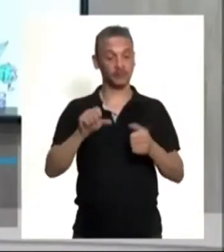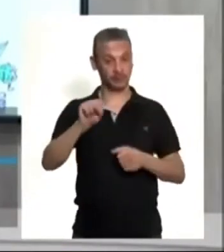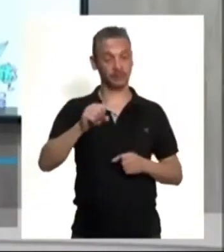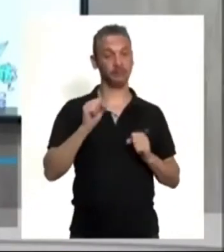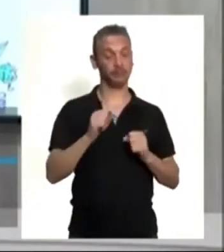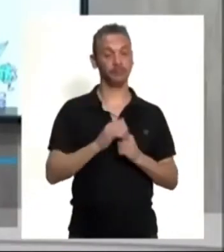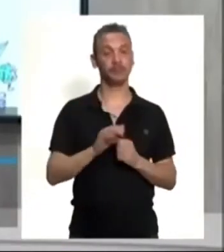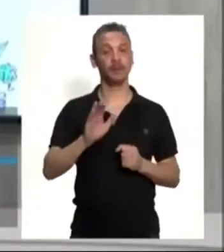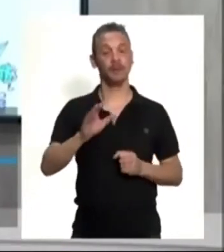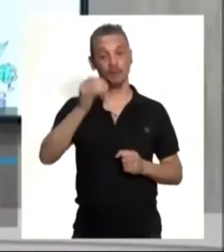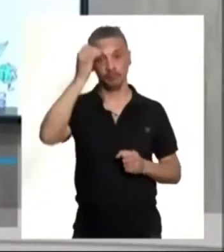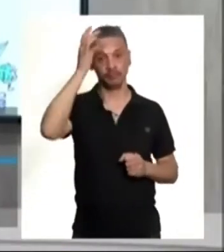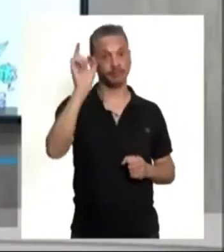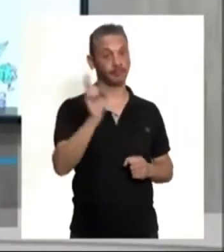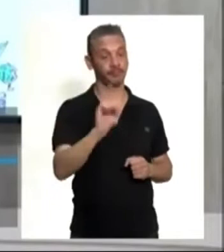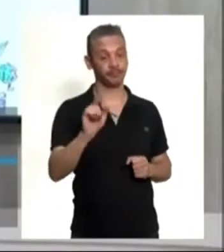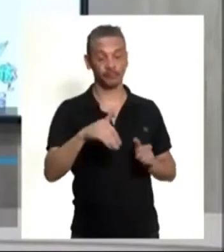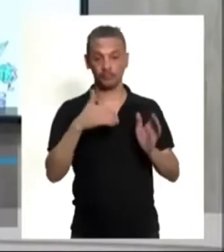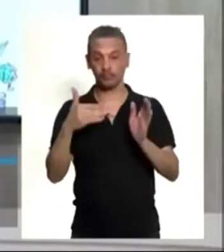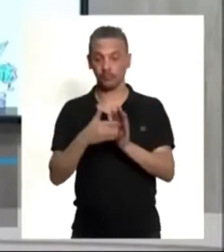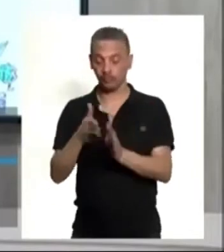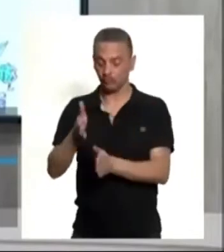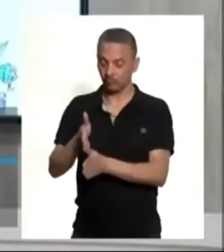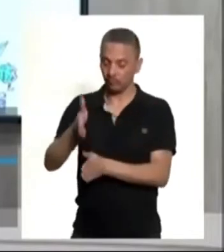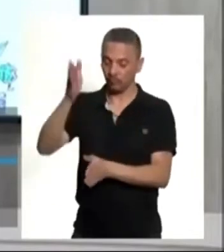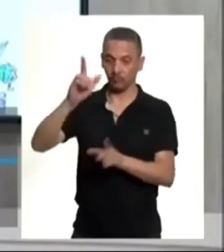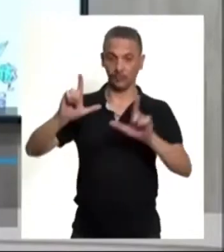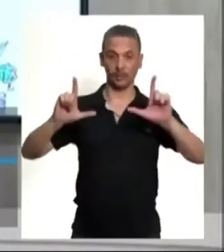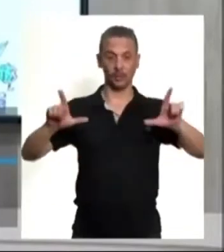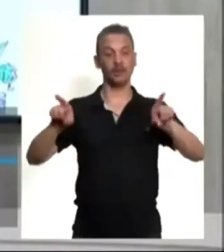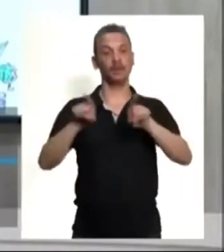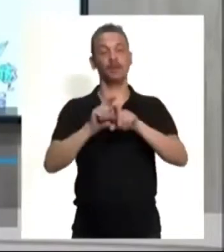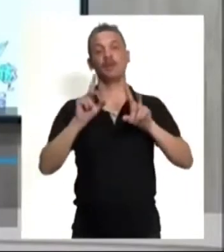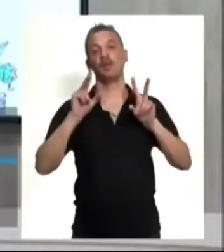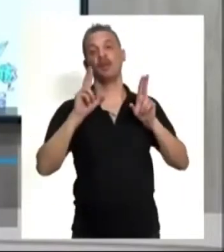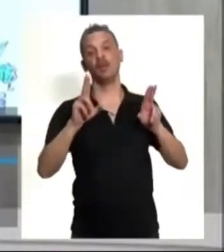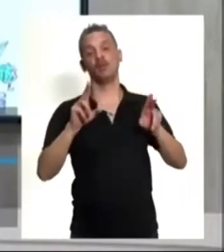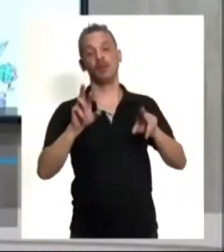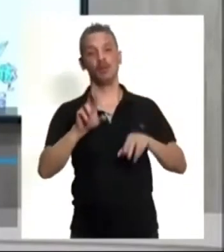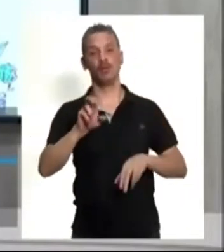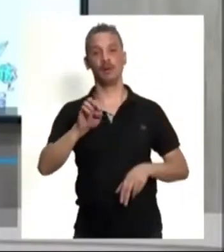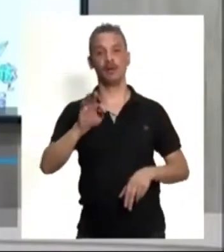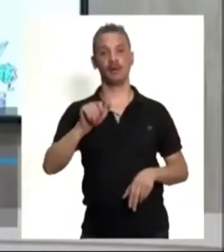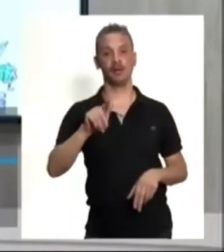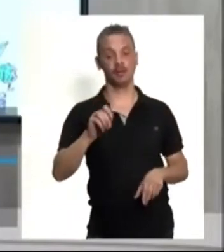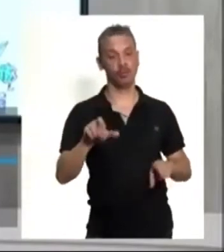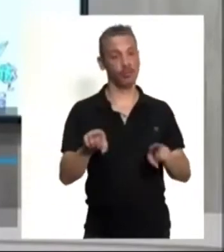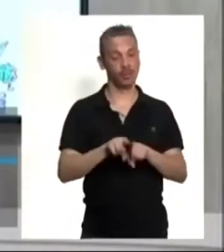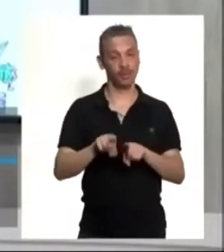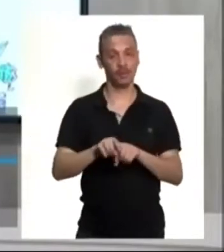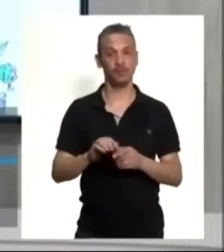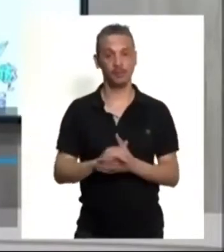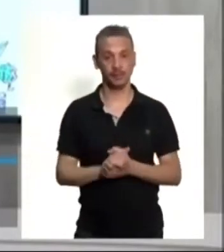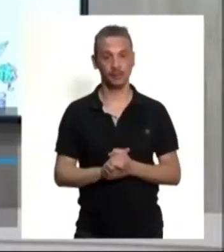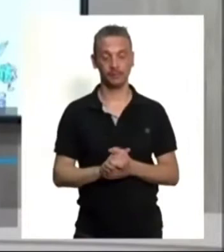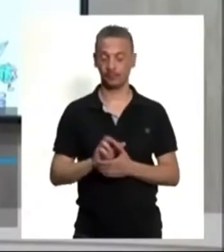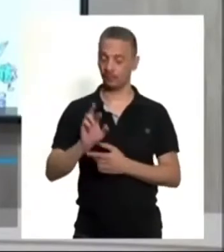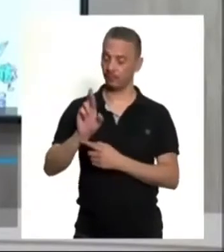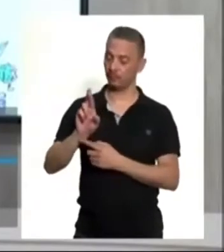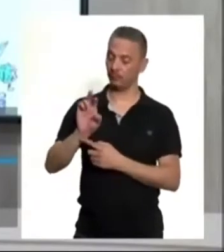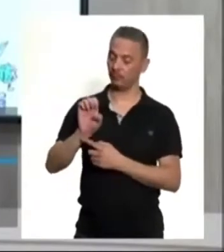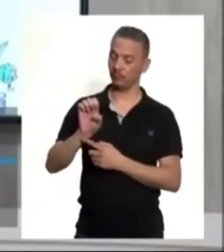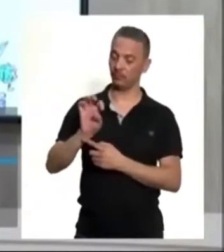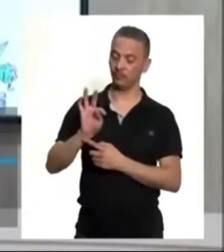esqueça nunca que todo quadrado também é um retângulo. Então a fala do Fredão não estava errada. A palavra retângulo vem